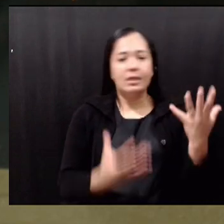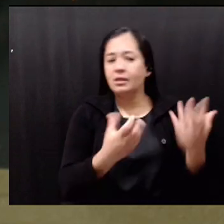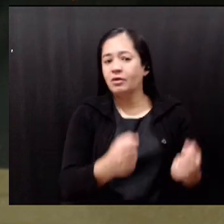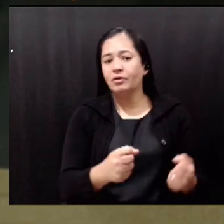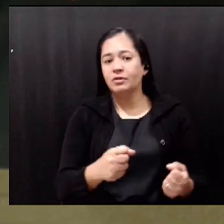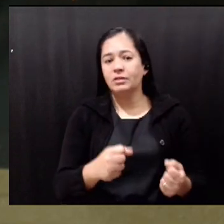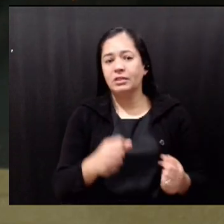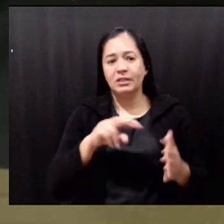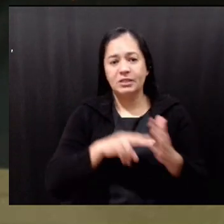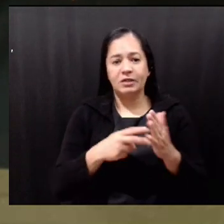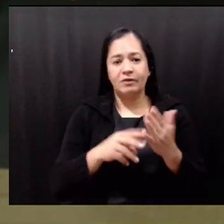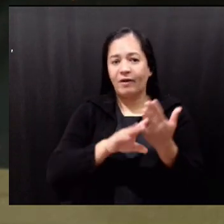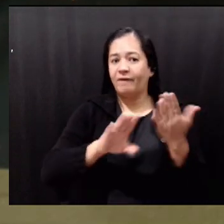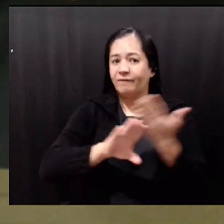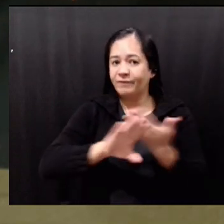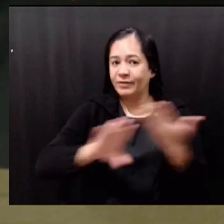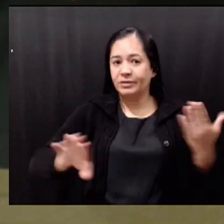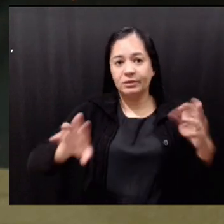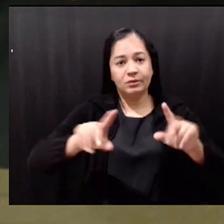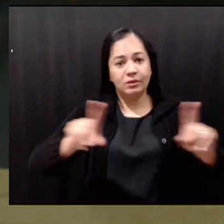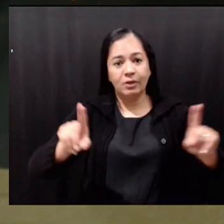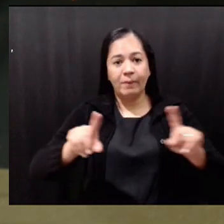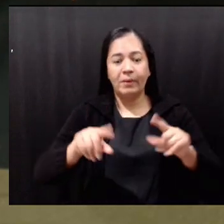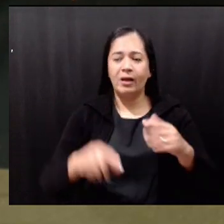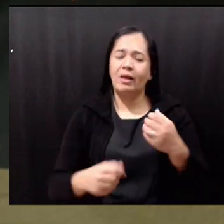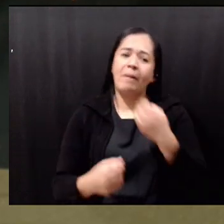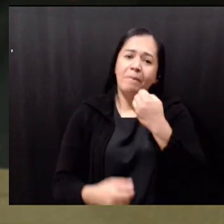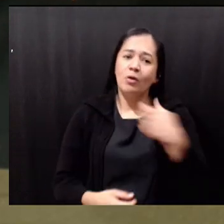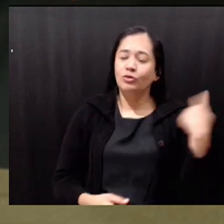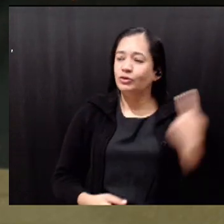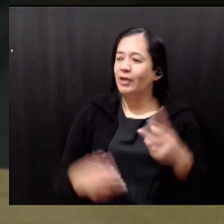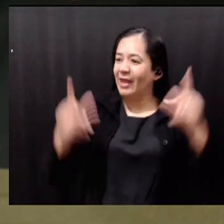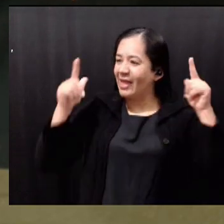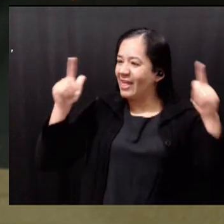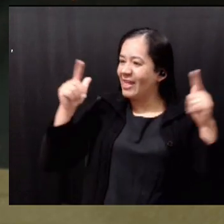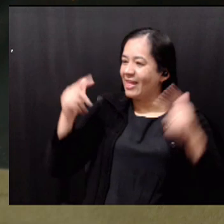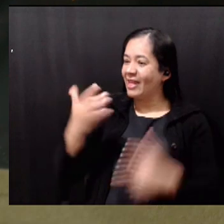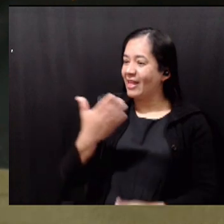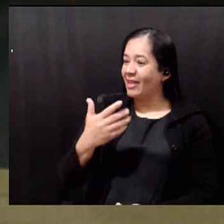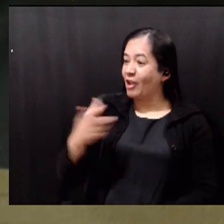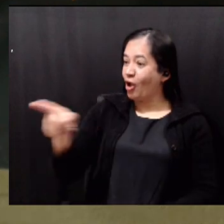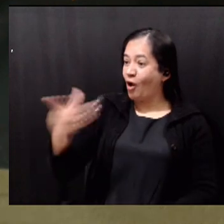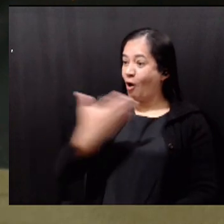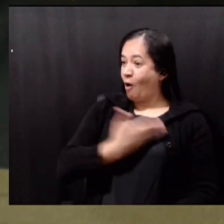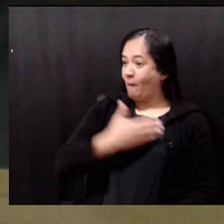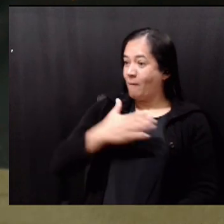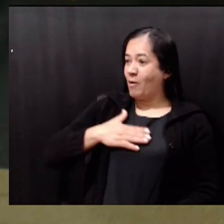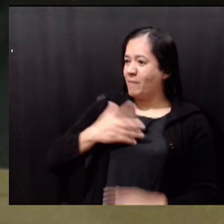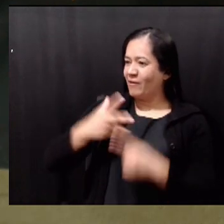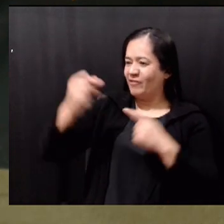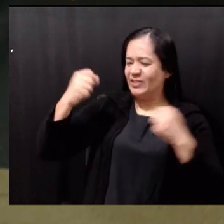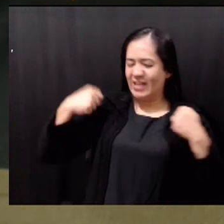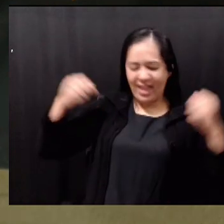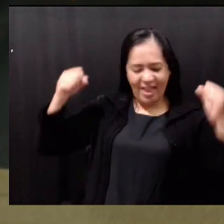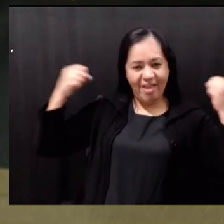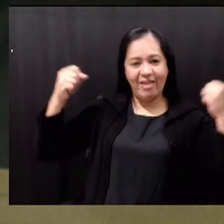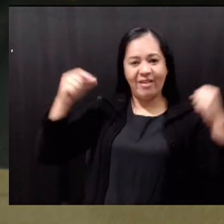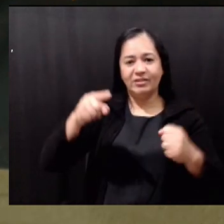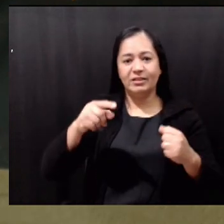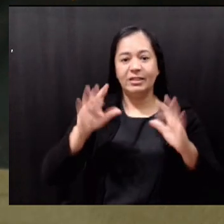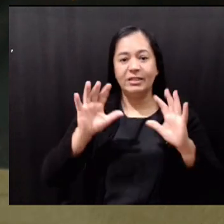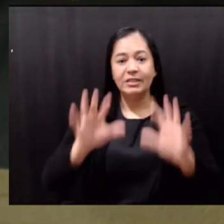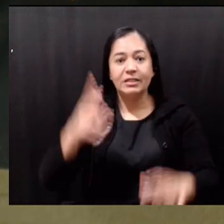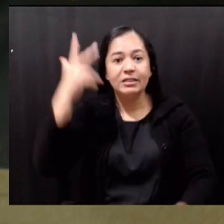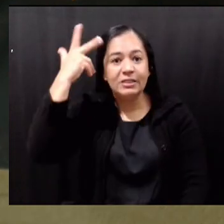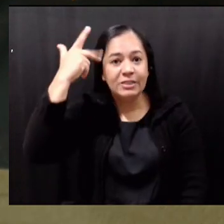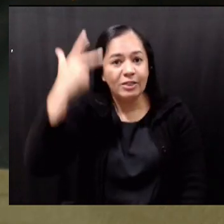comemorar, né, a vitória e o crescimento de um amigo, mesmo que ele esteja voando longe, porque isso é natural da vida,